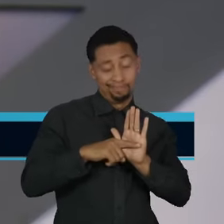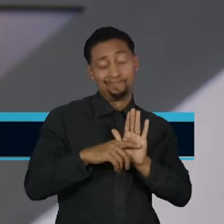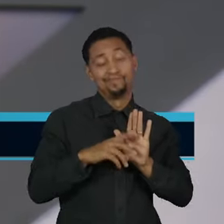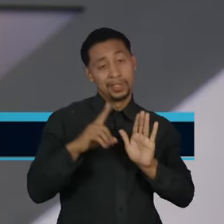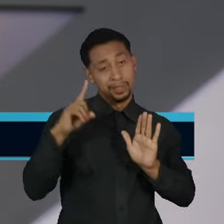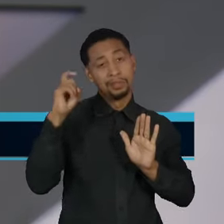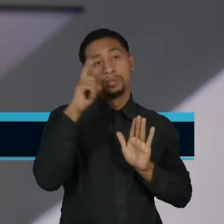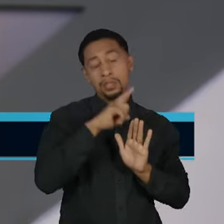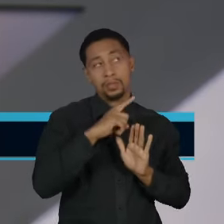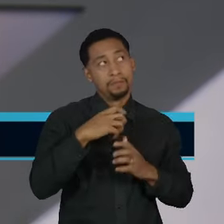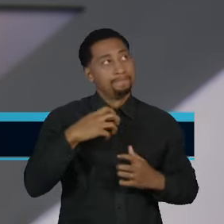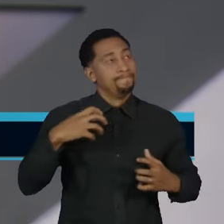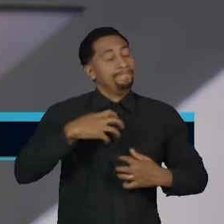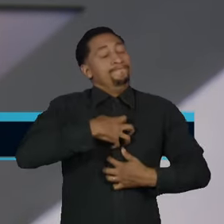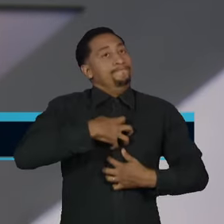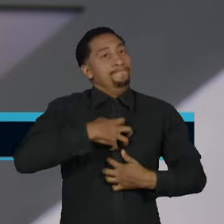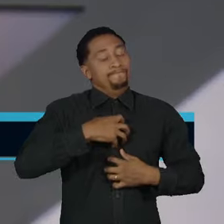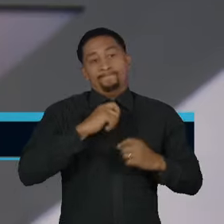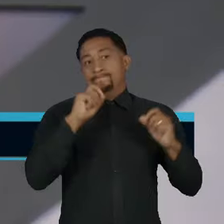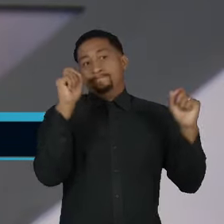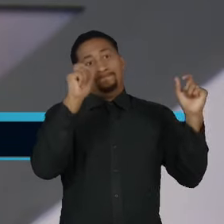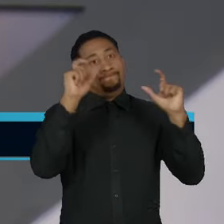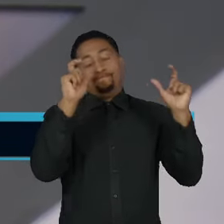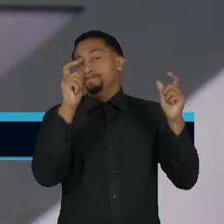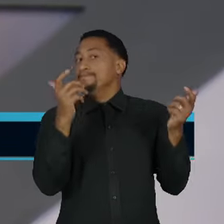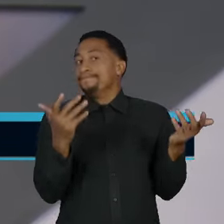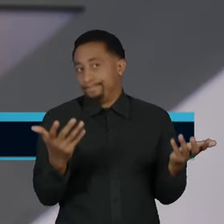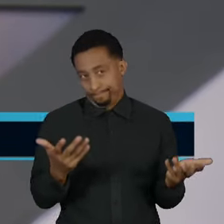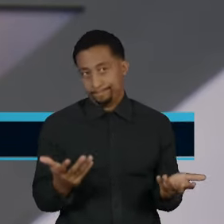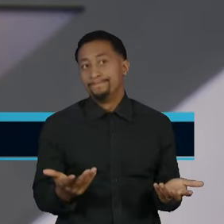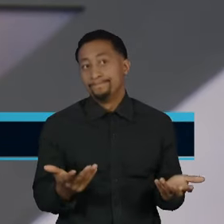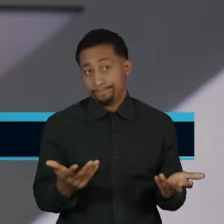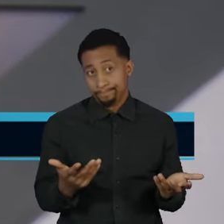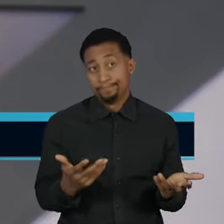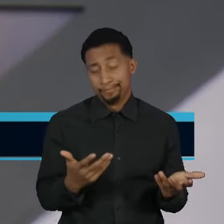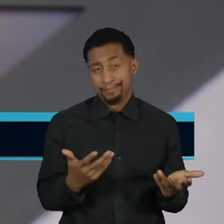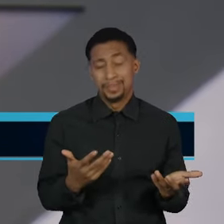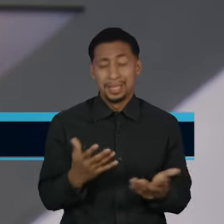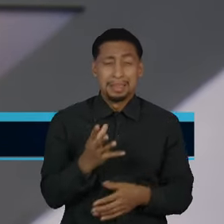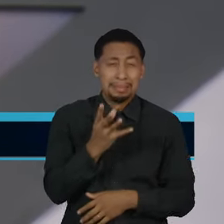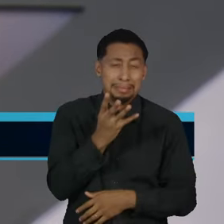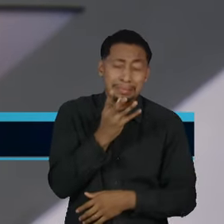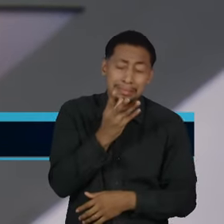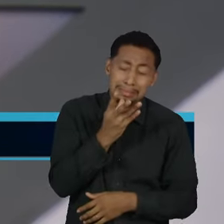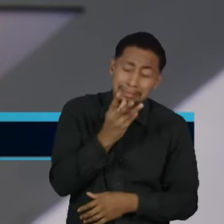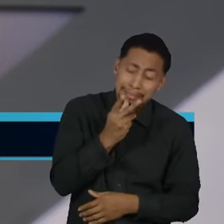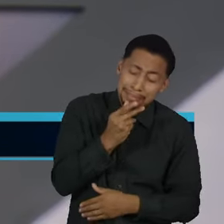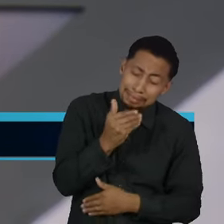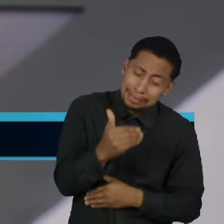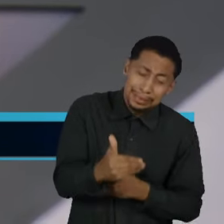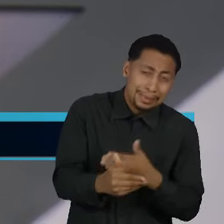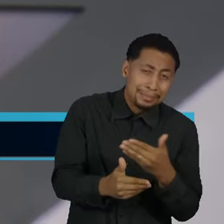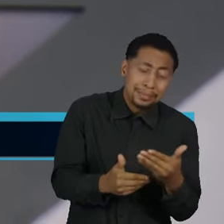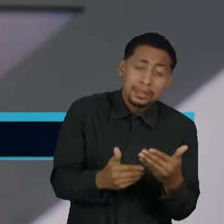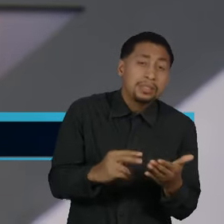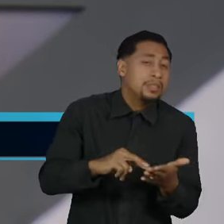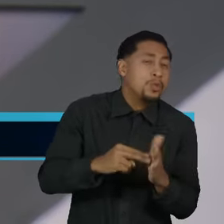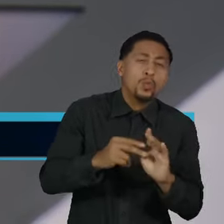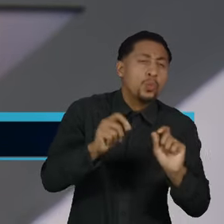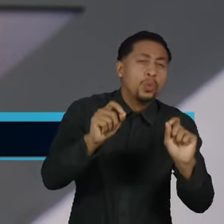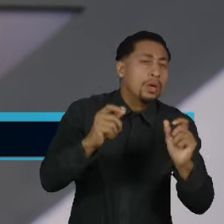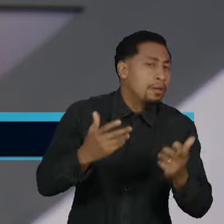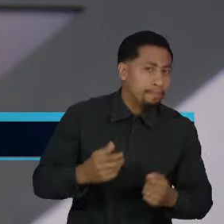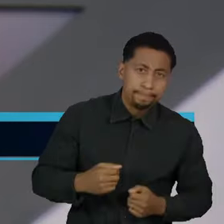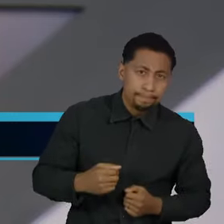mais do que uma surpresa, é chocante o quanto esse caso revelou como estão essas